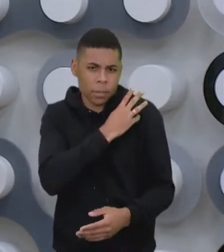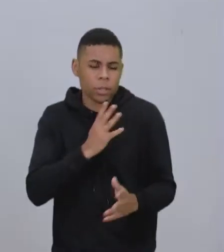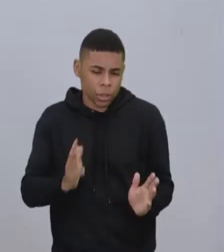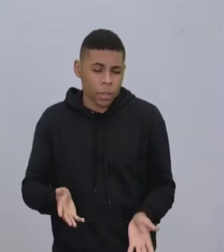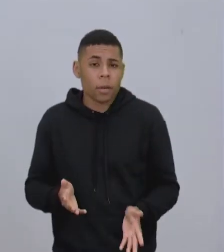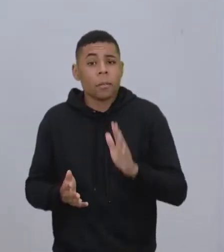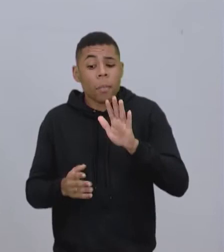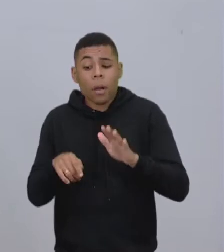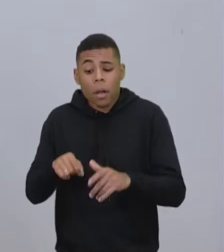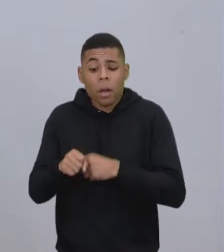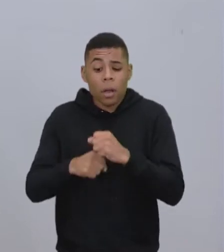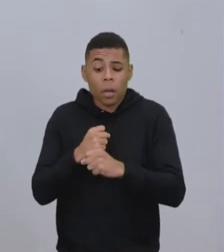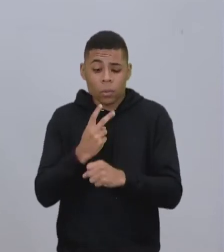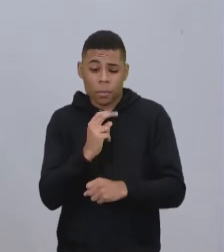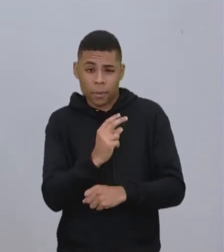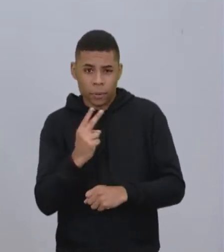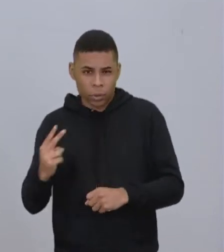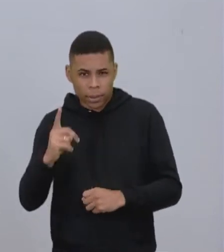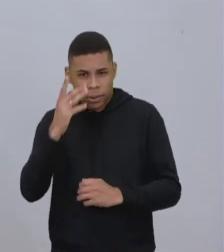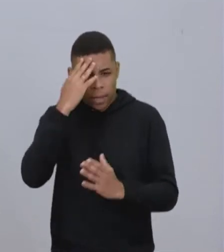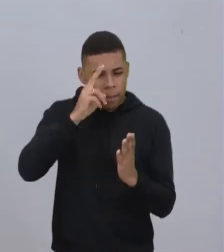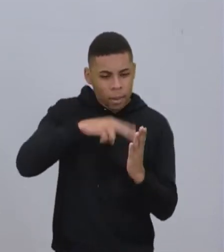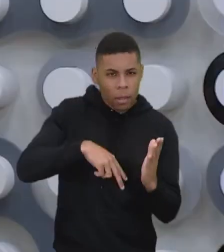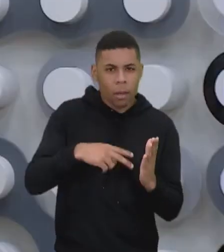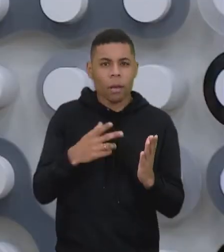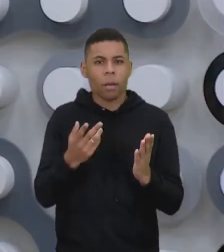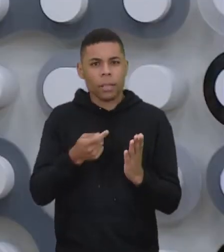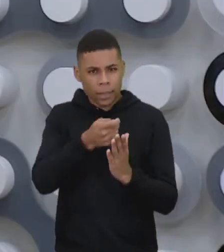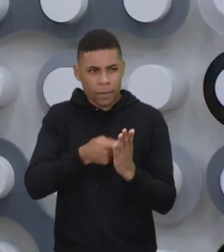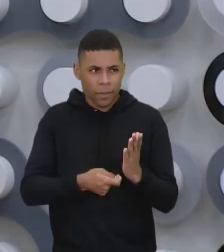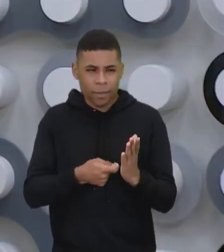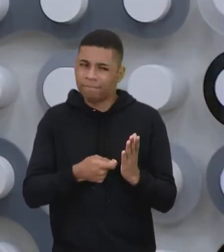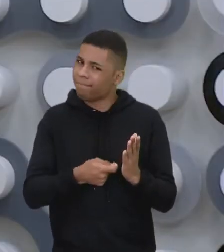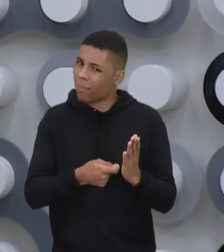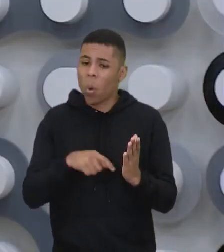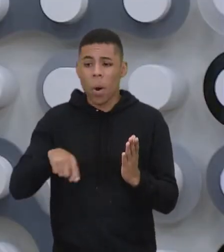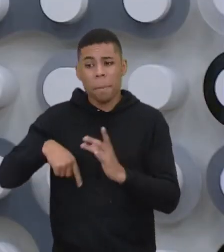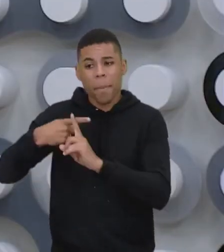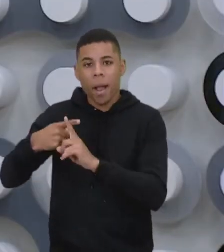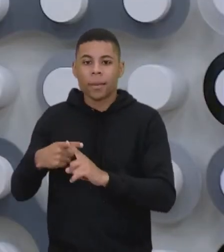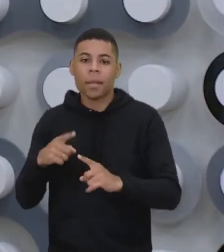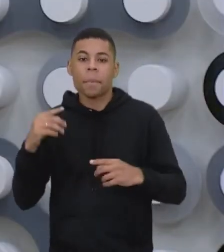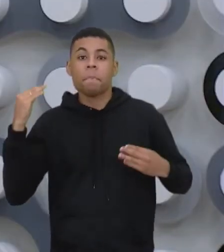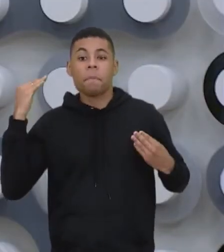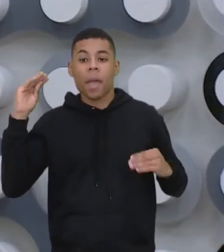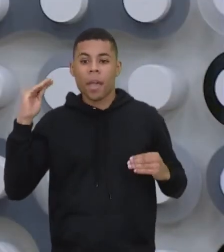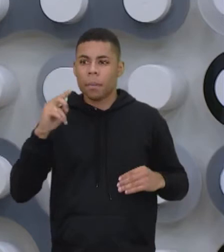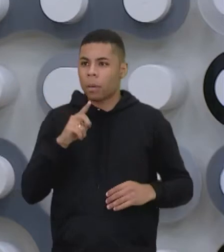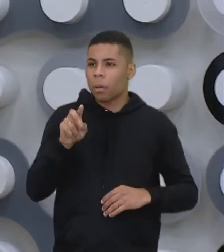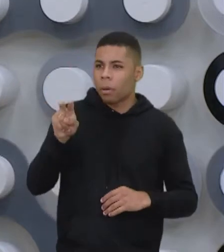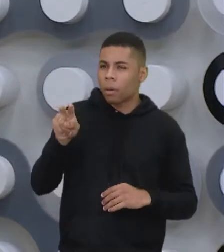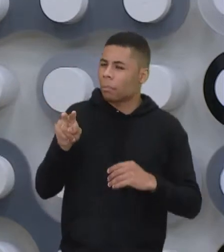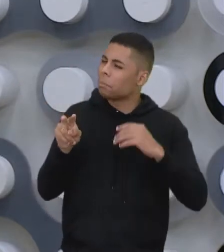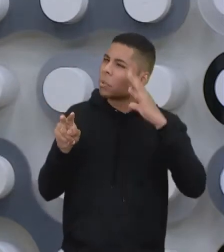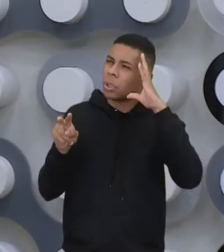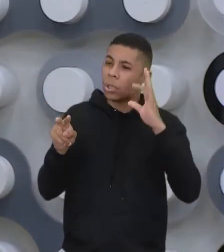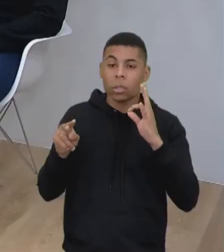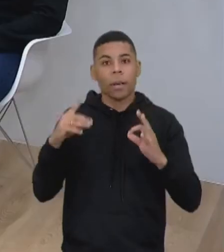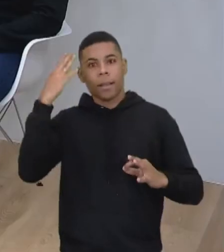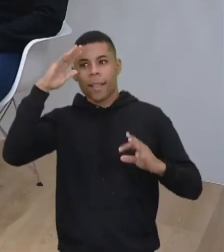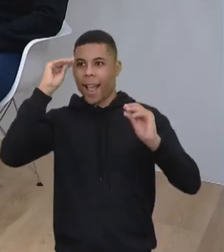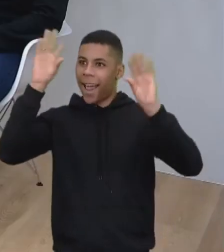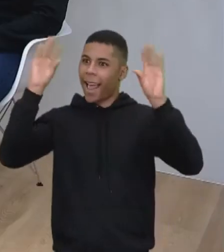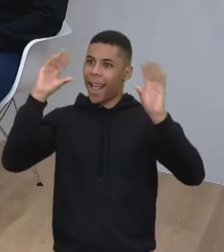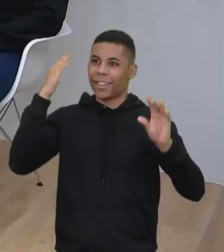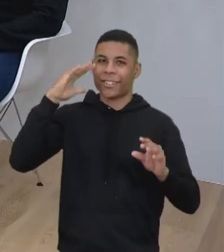representa outra coisa, significa outra coisa. É você perceber o preconceito no meme, que é construído de forma que a gente nem percebe. Então, quando eu percebo que às